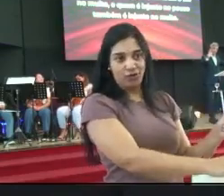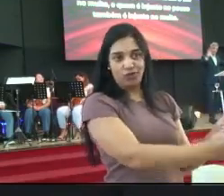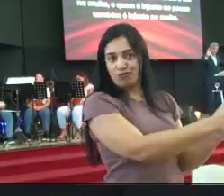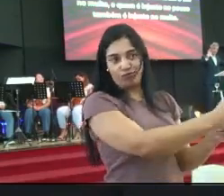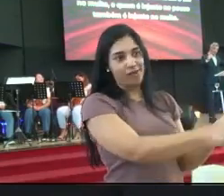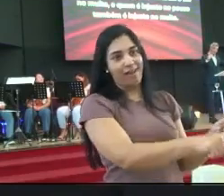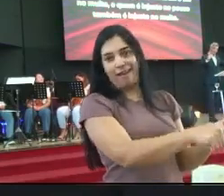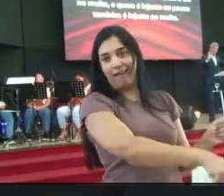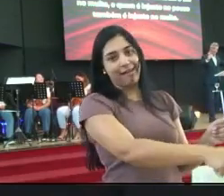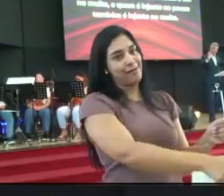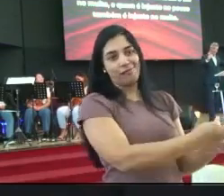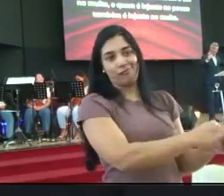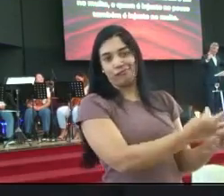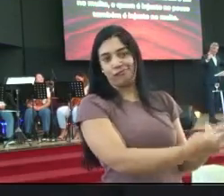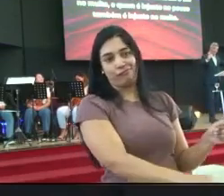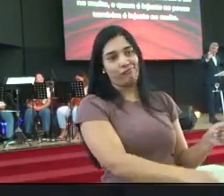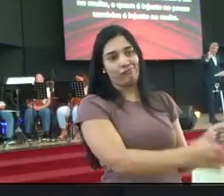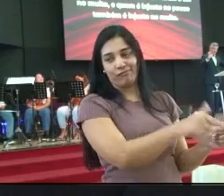Vou dizer de novo, aqui não tem.